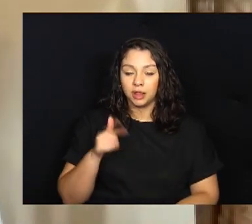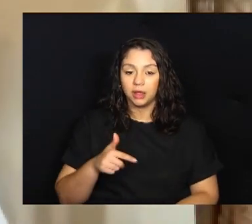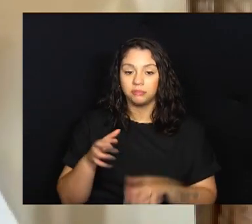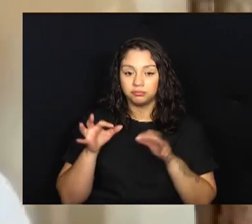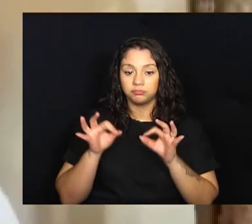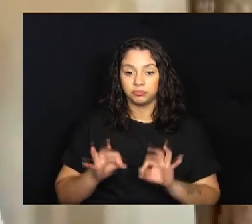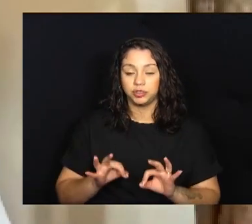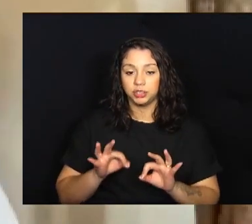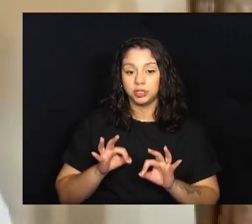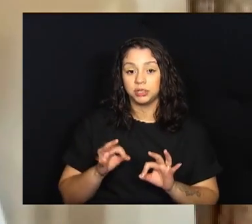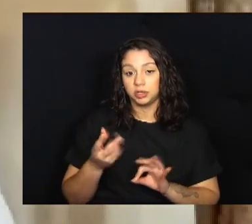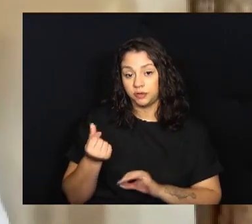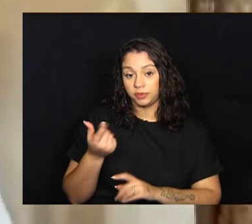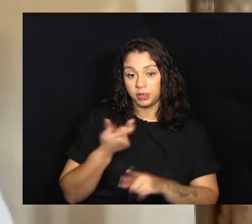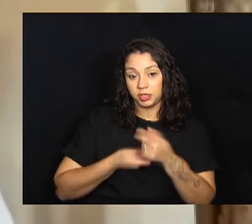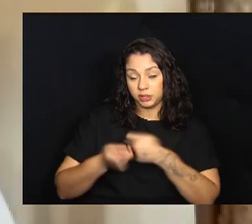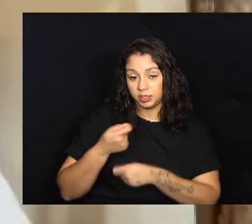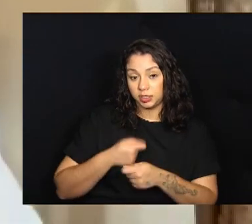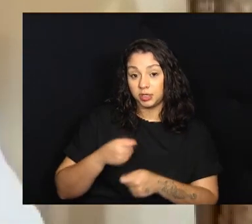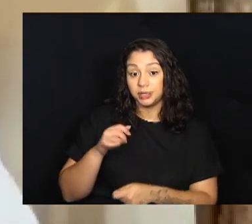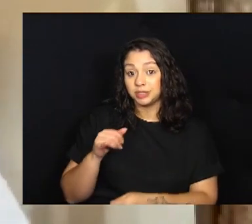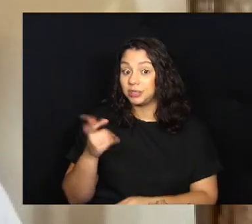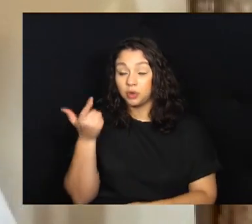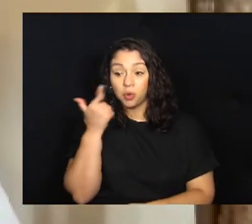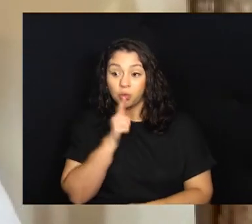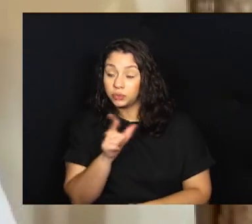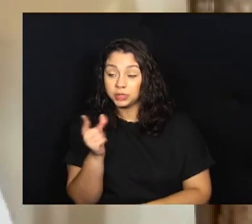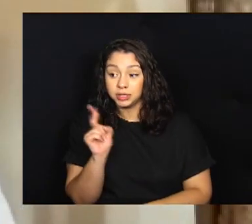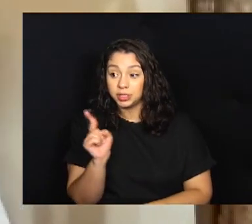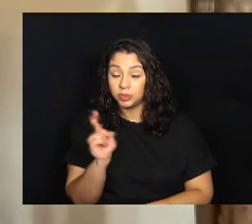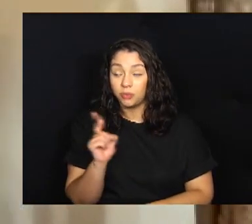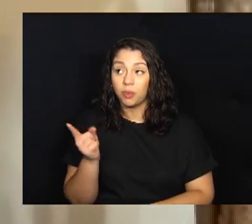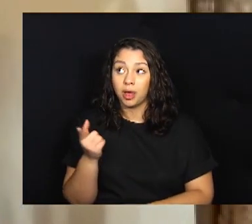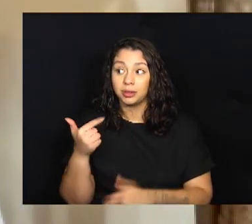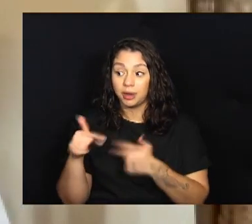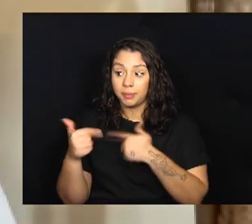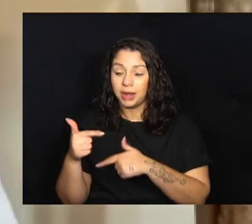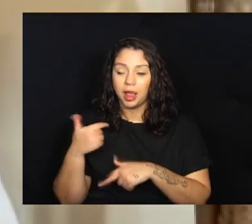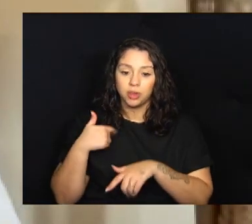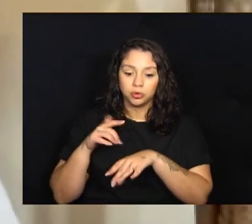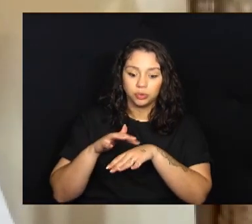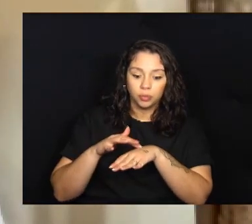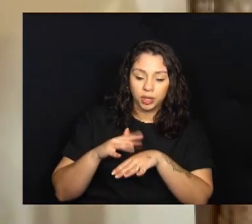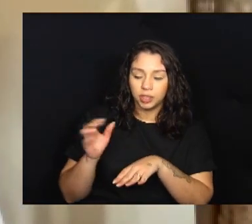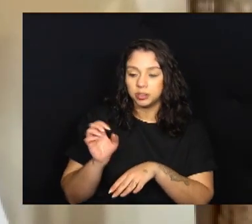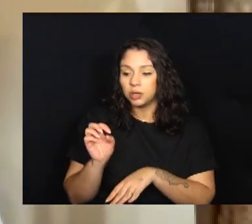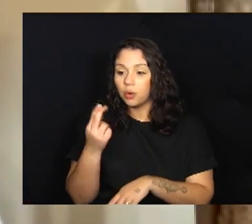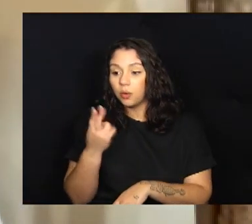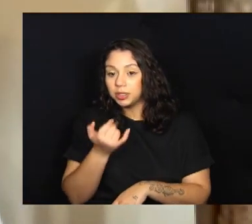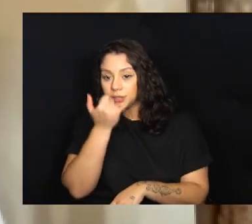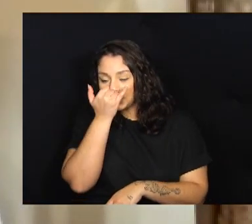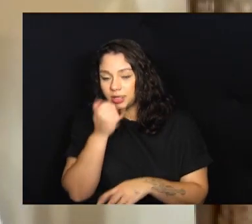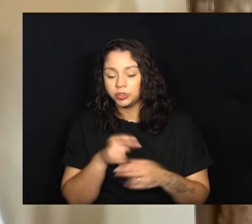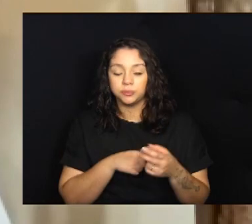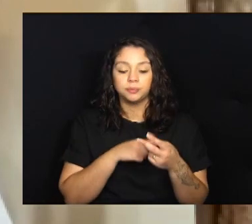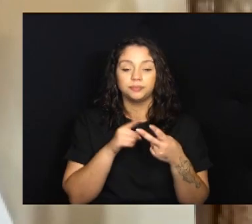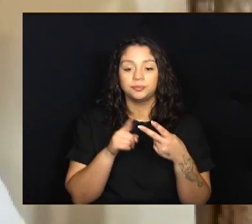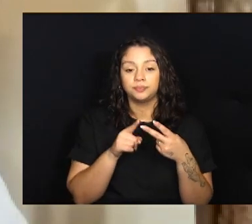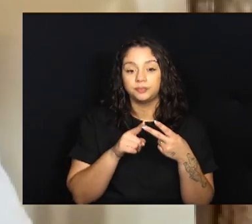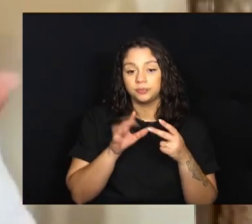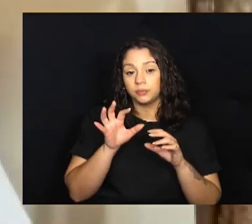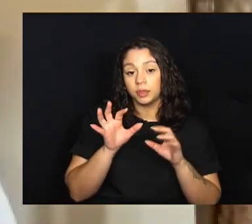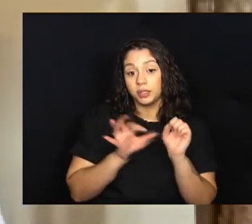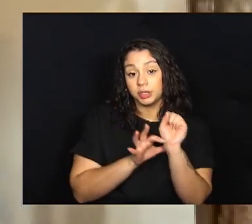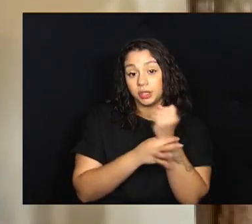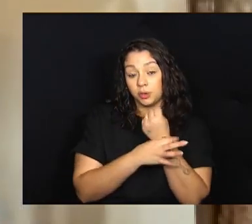haja algum problema, onde você não possa mais gerar renda, ou tenha uma doença, ou sofra um acidente. O plano de saúde, né, o seguro